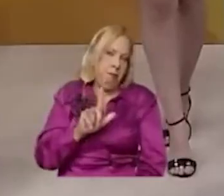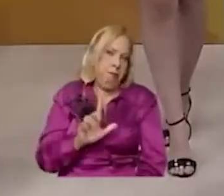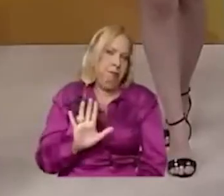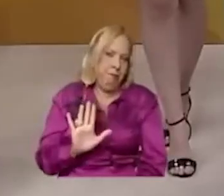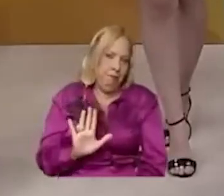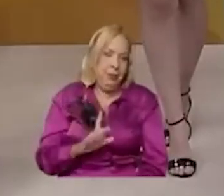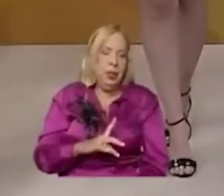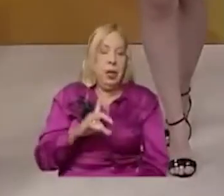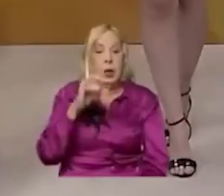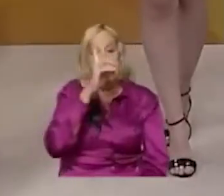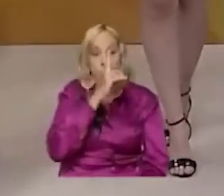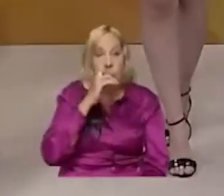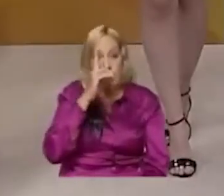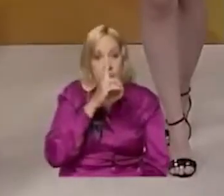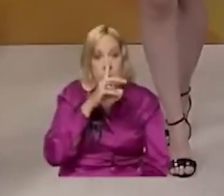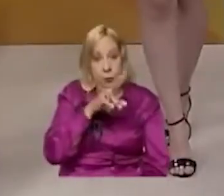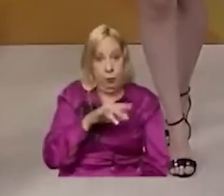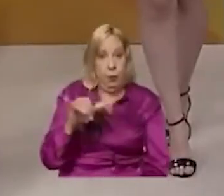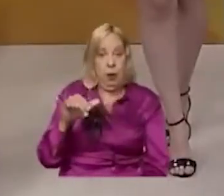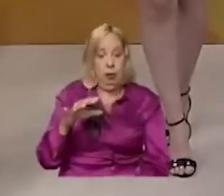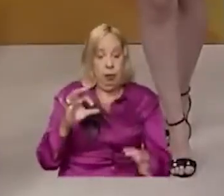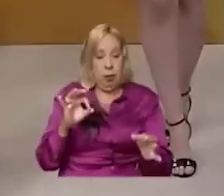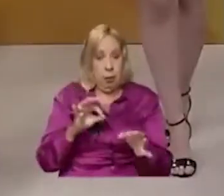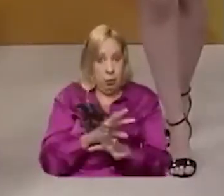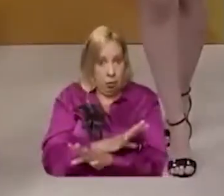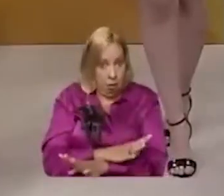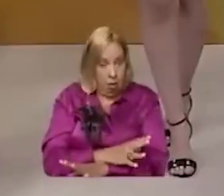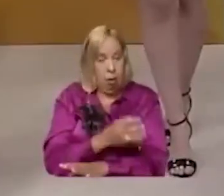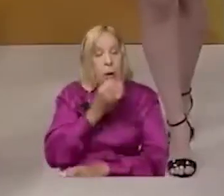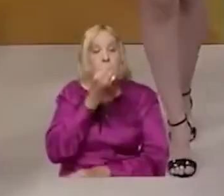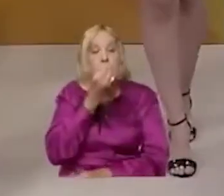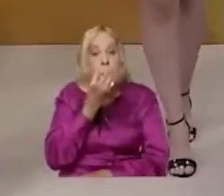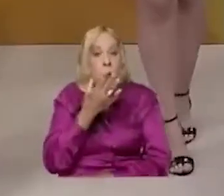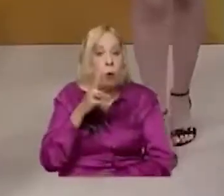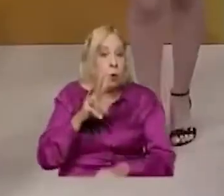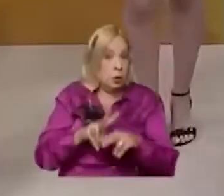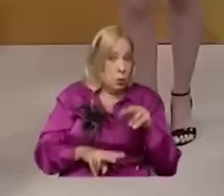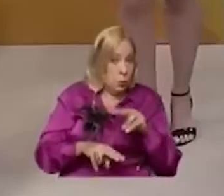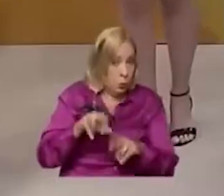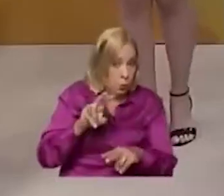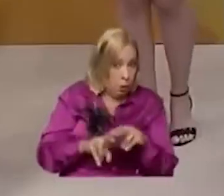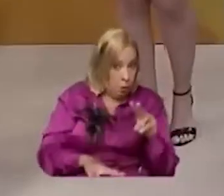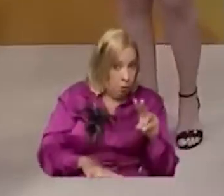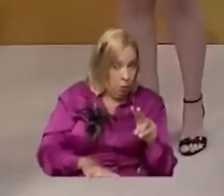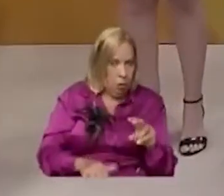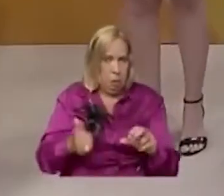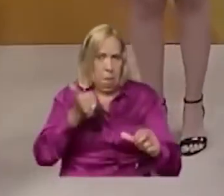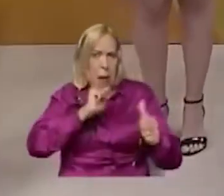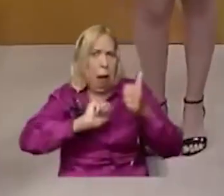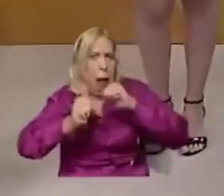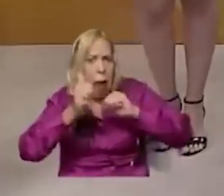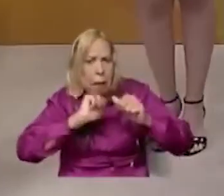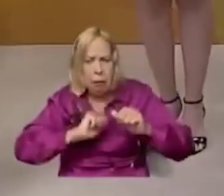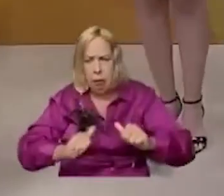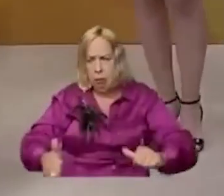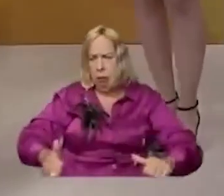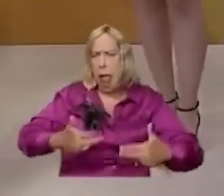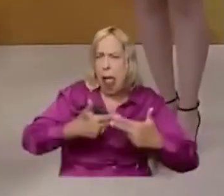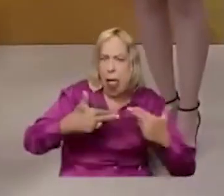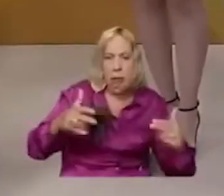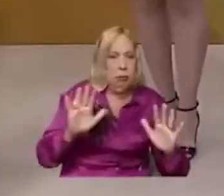domingão, já desejando para vocês um São João maravilhoso, tá? Sem excessos, tá? Tem Verdade. São João todo ano. Se cuide aí, Verdade, tá? Verdade,